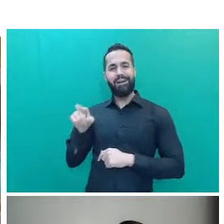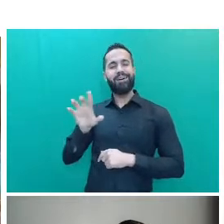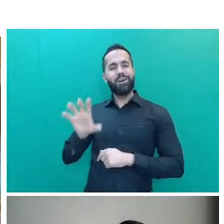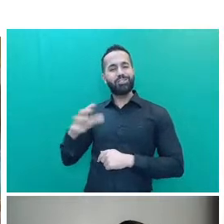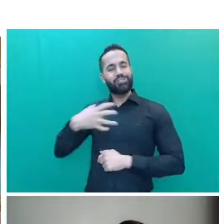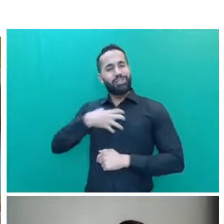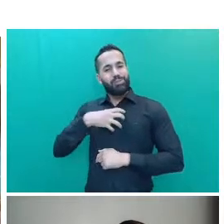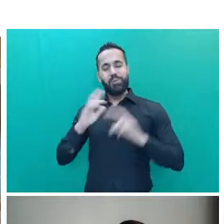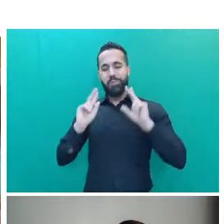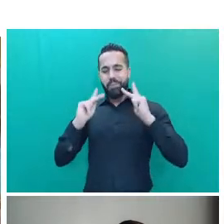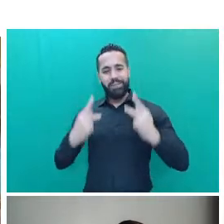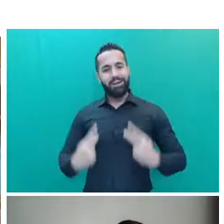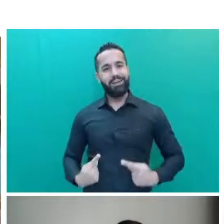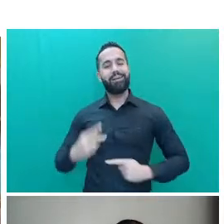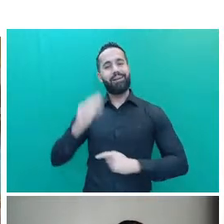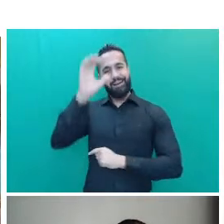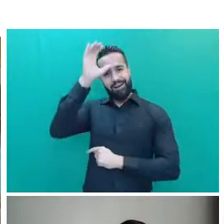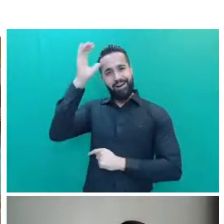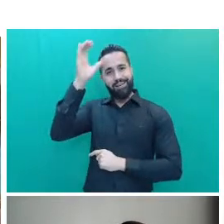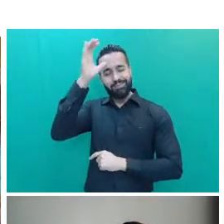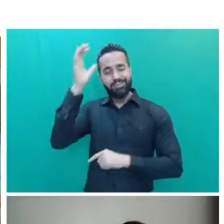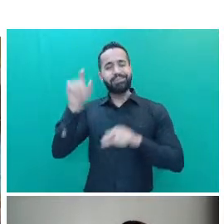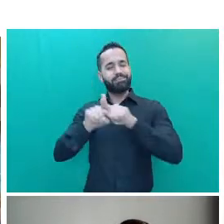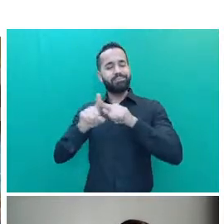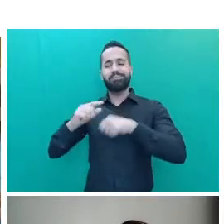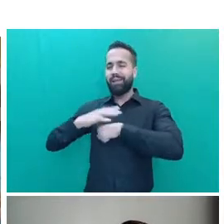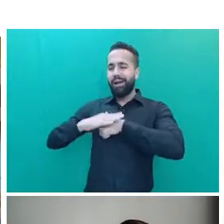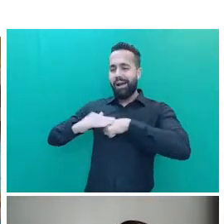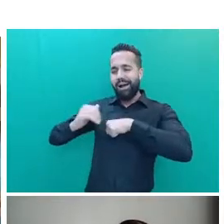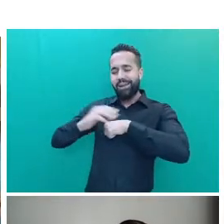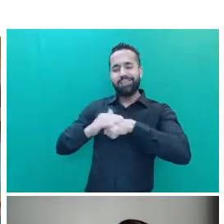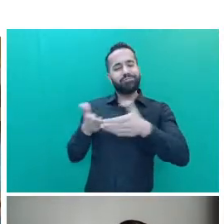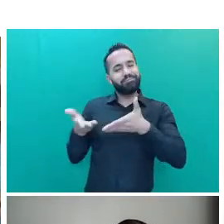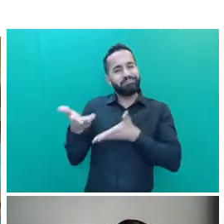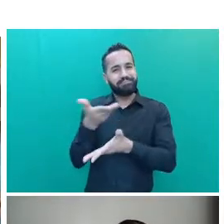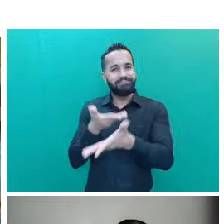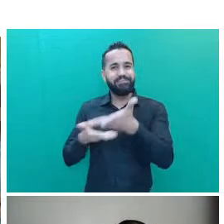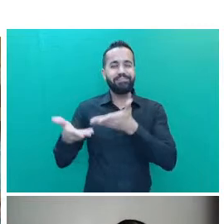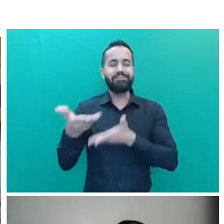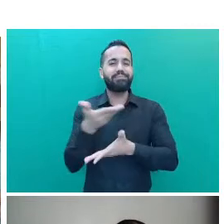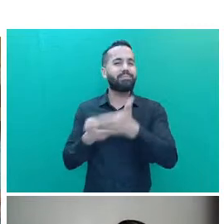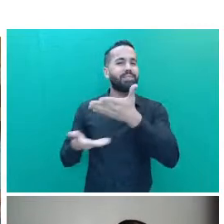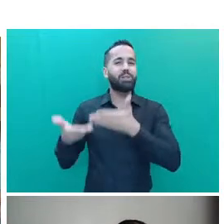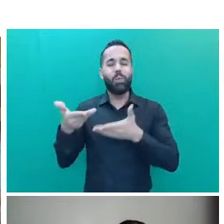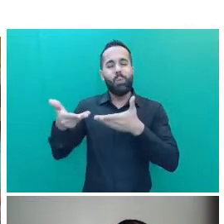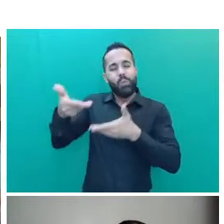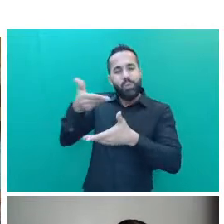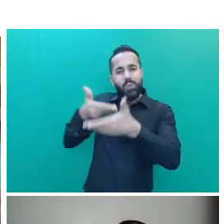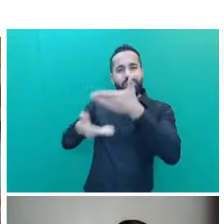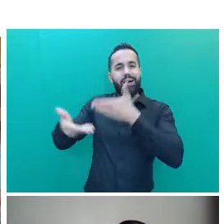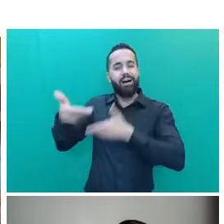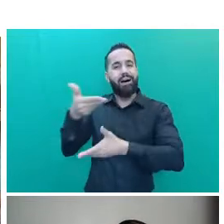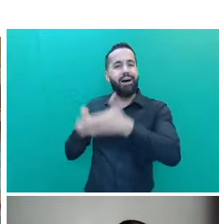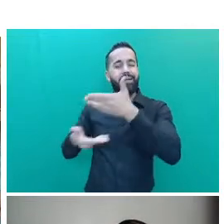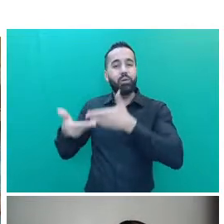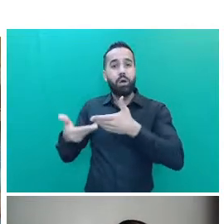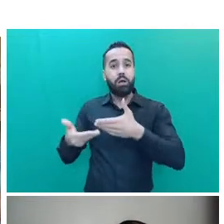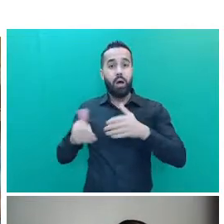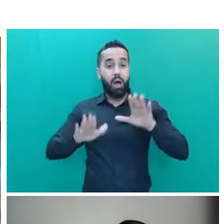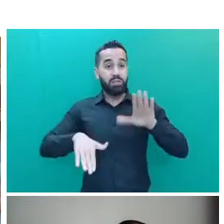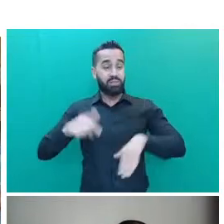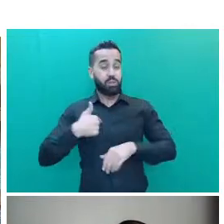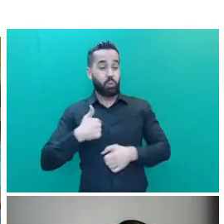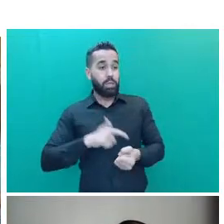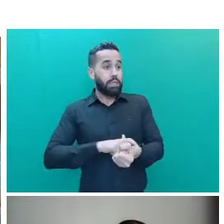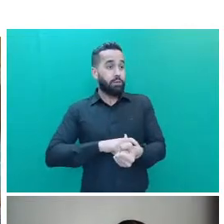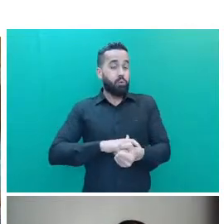também, muito carinhoso comigo, muito, com muito detalhe, muito, sabe? Eu, às vezes, nervosa, ansiosa, e os dois,